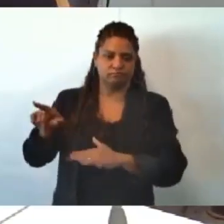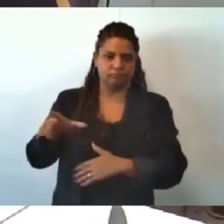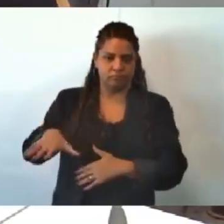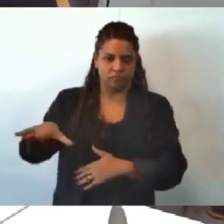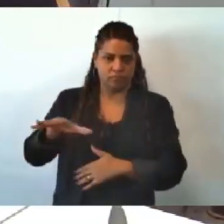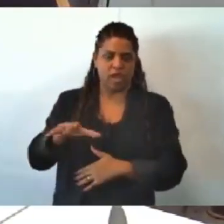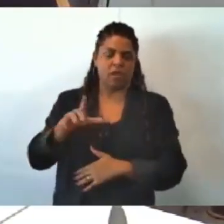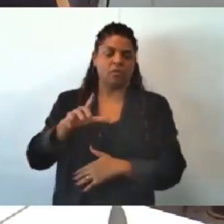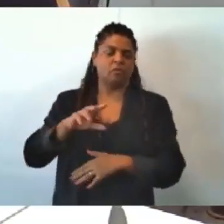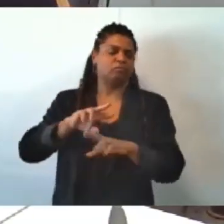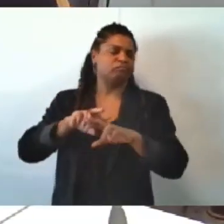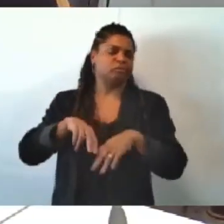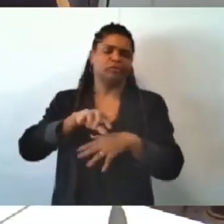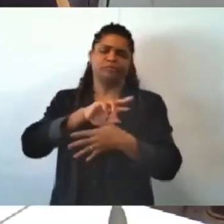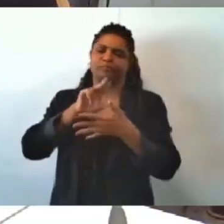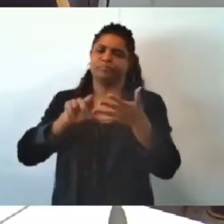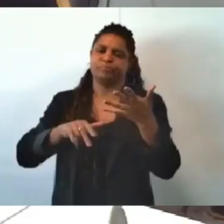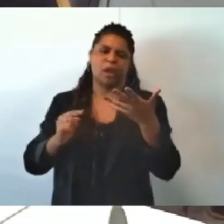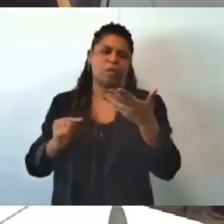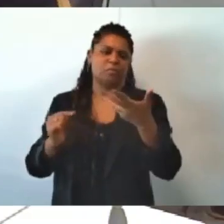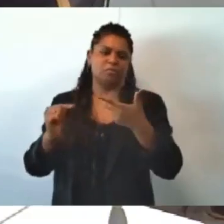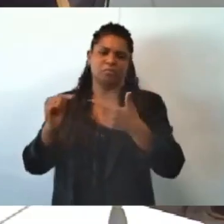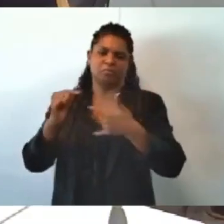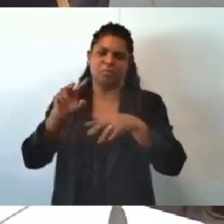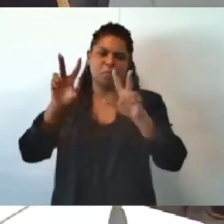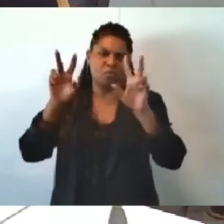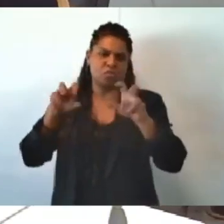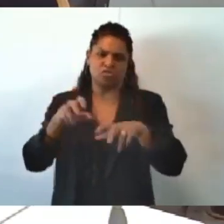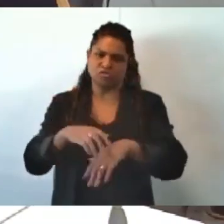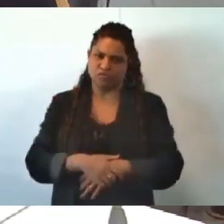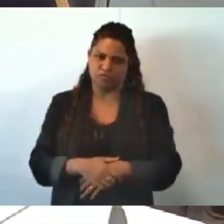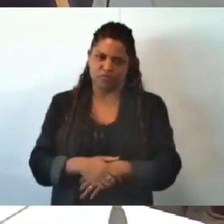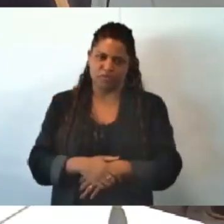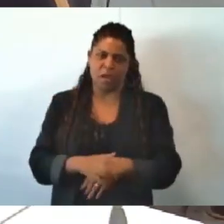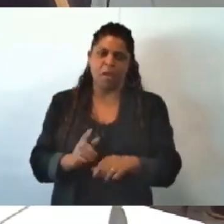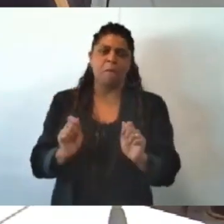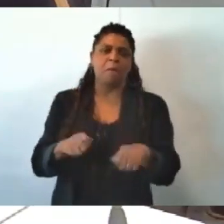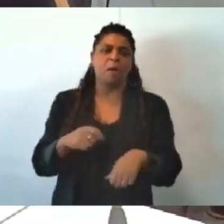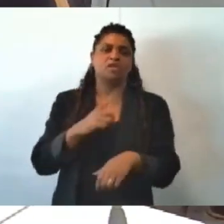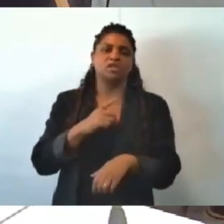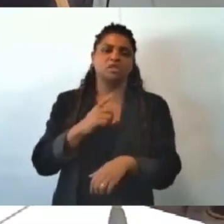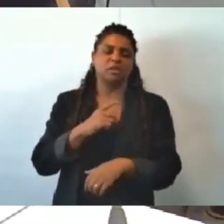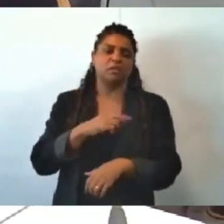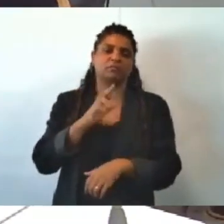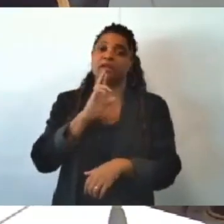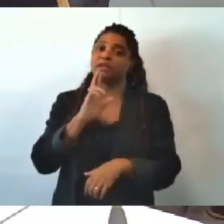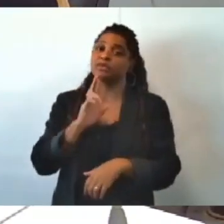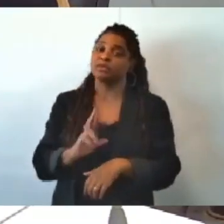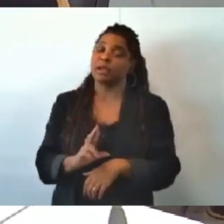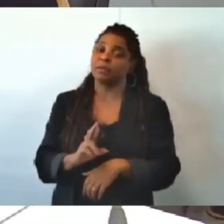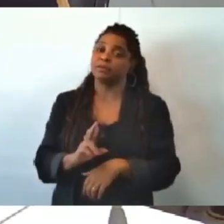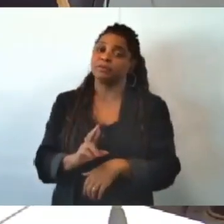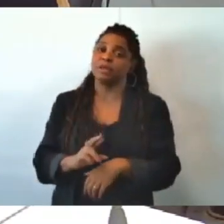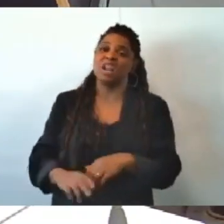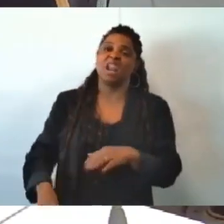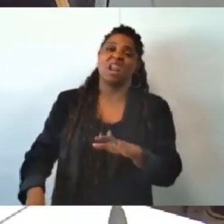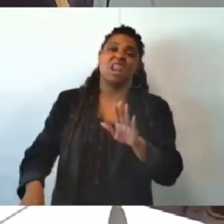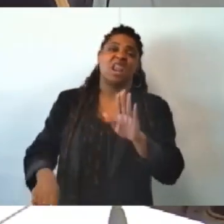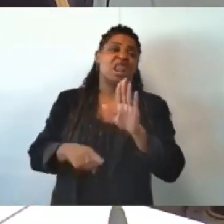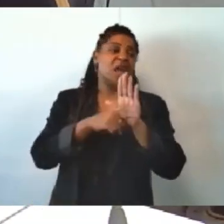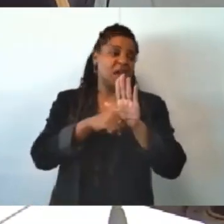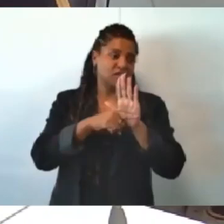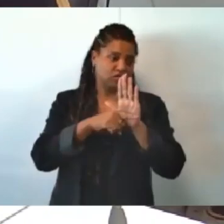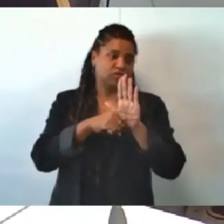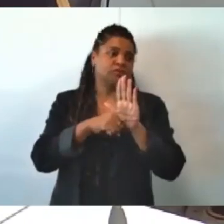ser, podem resultar em impactos negativos irreversíveis para nós. Enquanto entendemos a importância